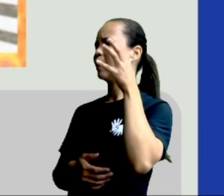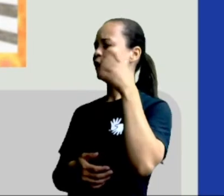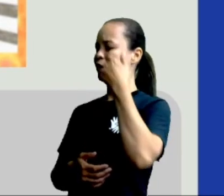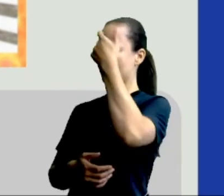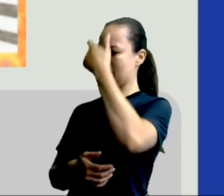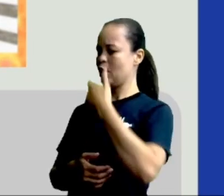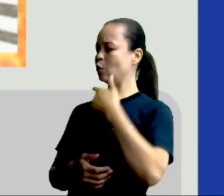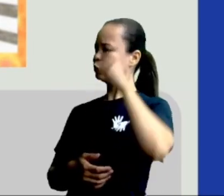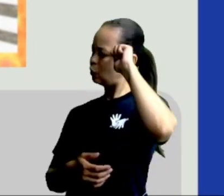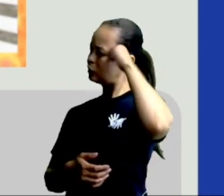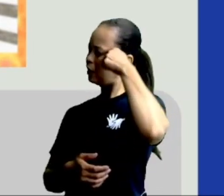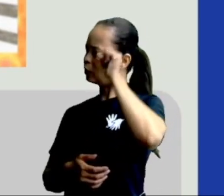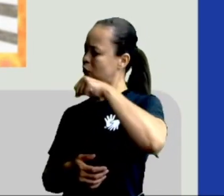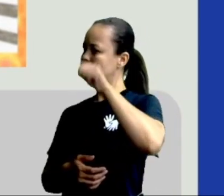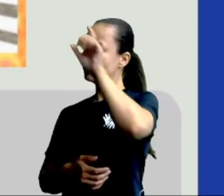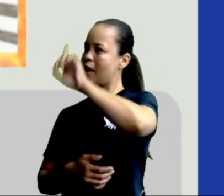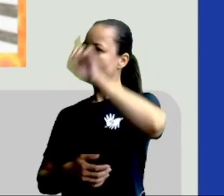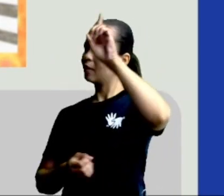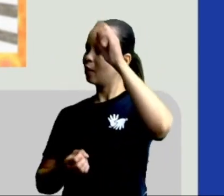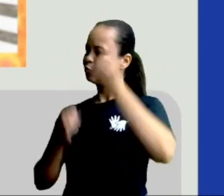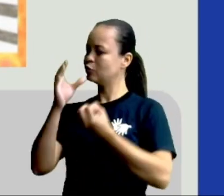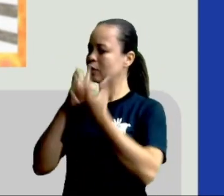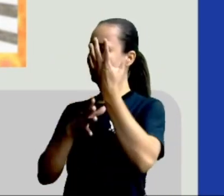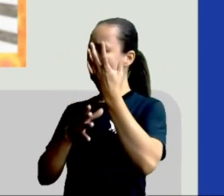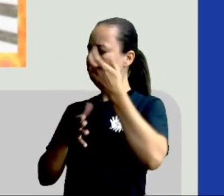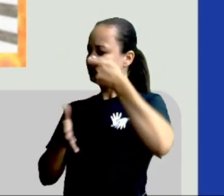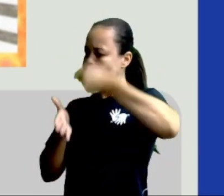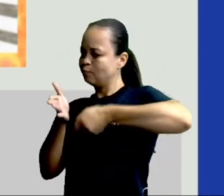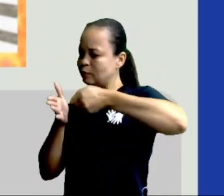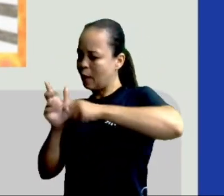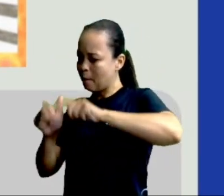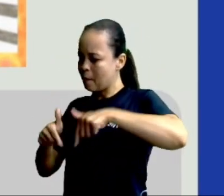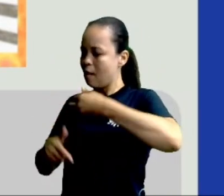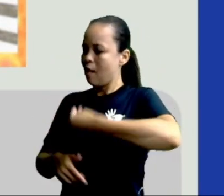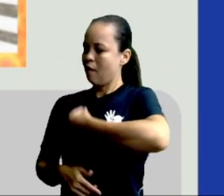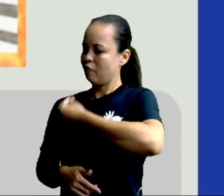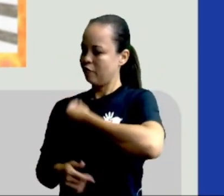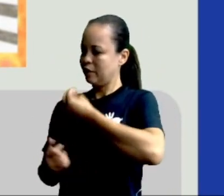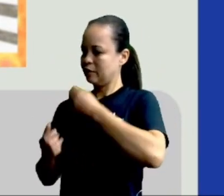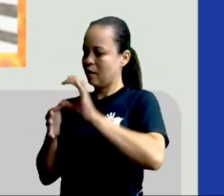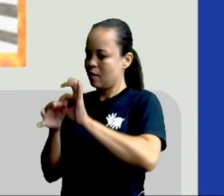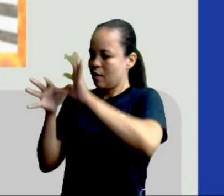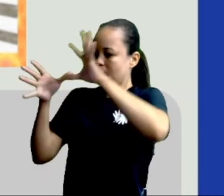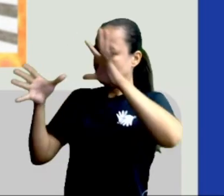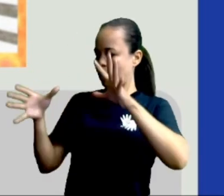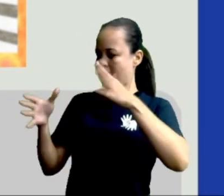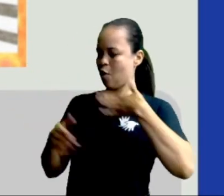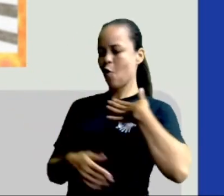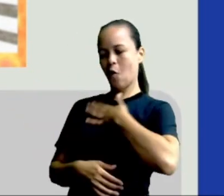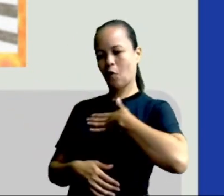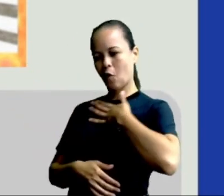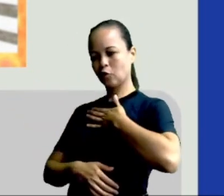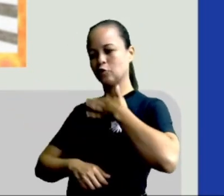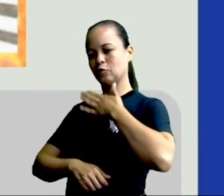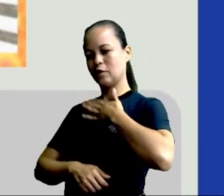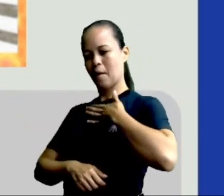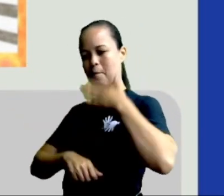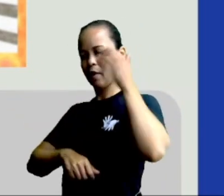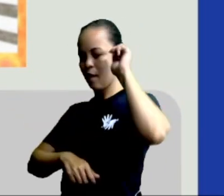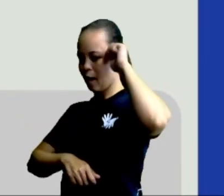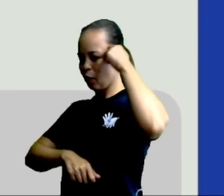sim, como Deus criou. Sei lutar pela vida, cantar a liberdade, gostar dessa cor. Eu sou negro